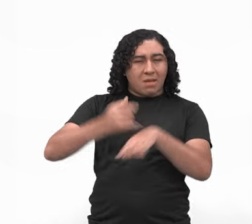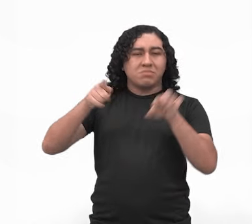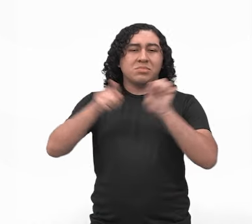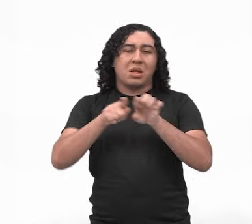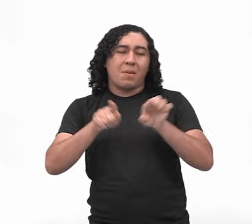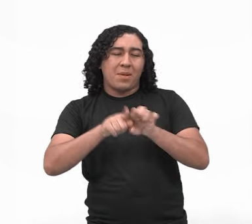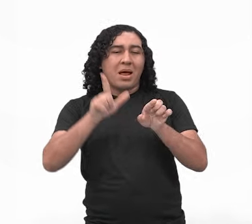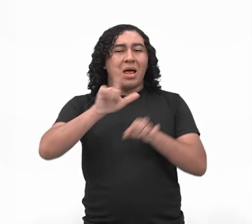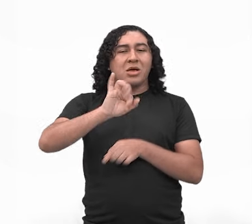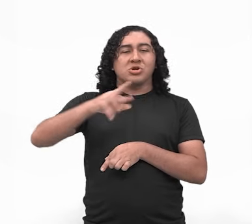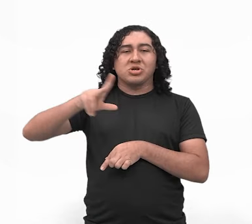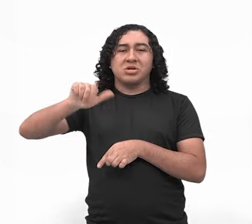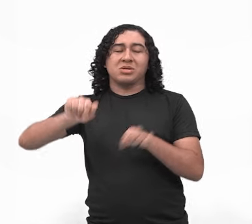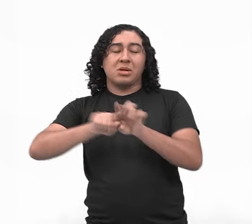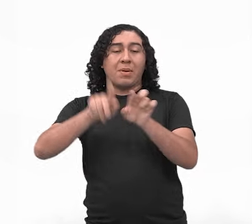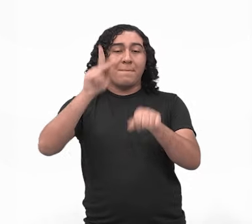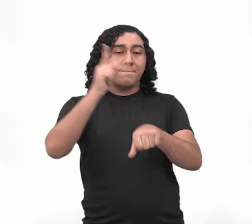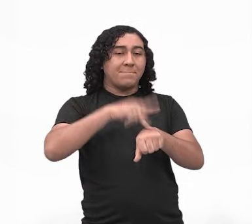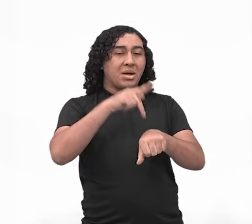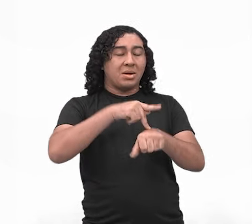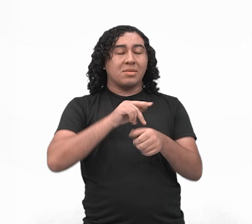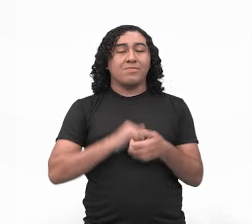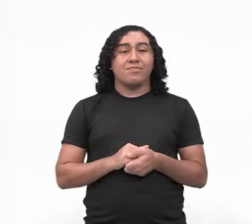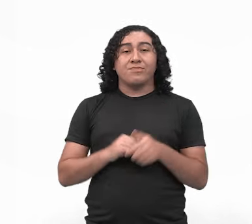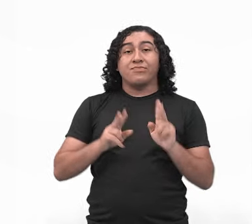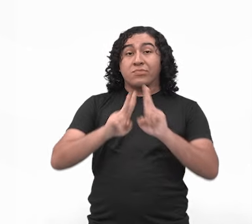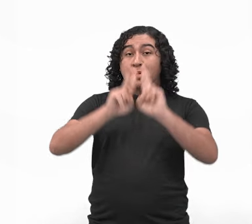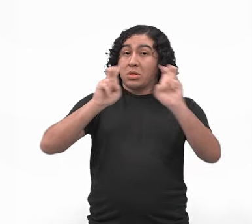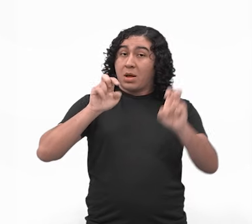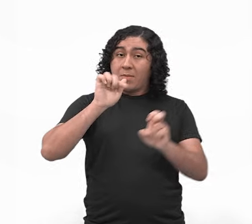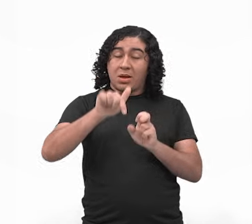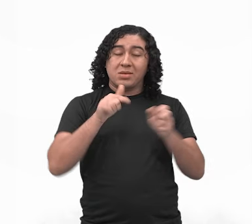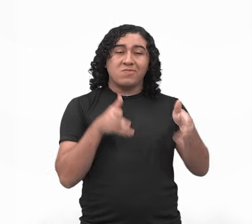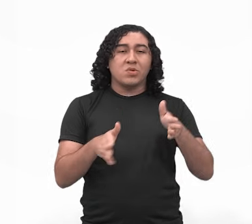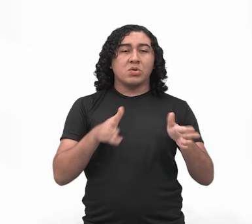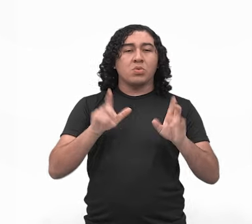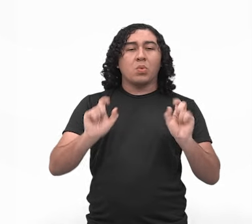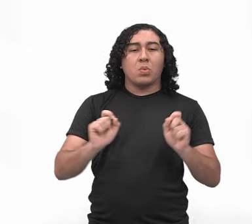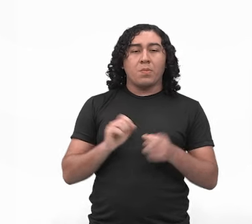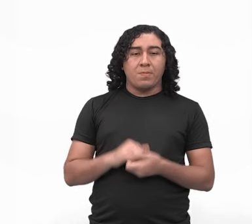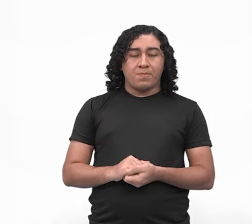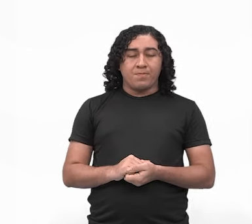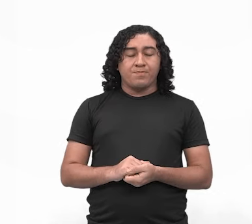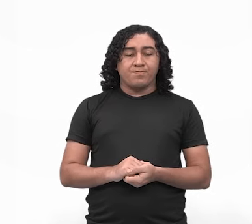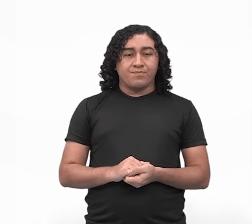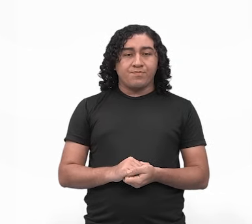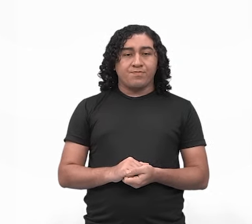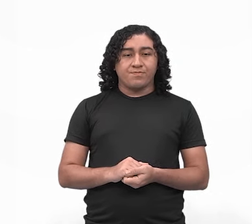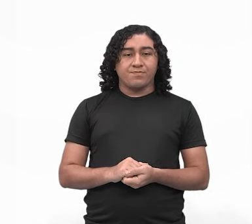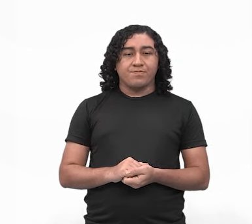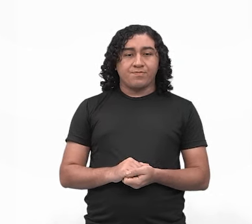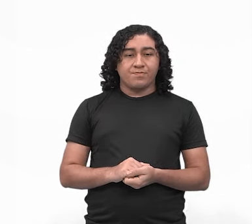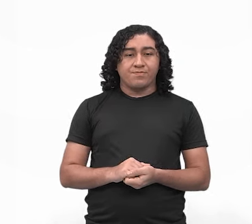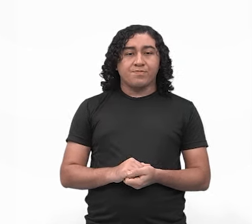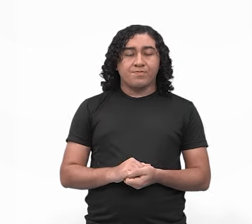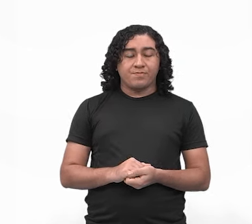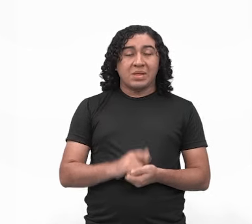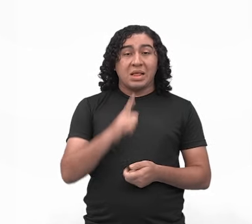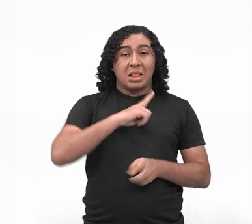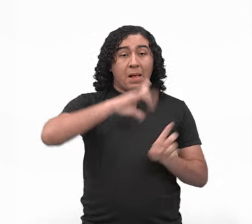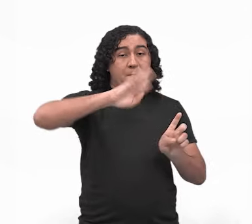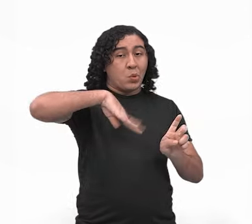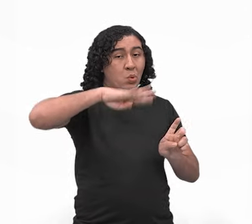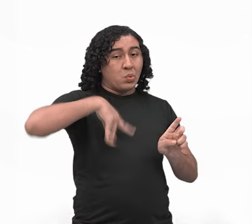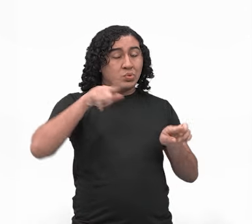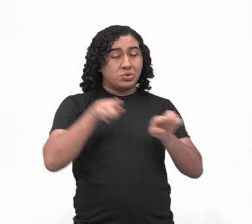Os temas que envolviam as pinturas daquele período, as esculturas e etc. Temas da